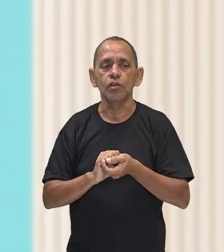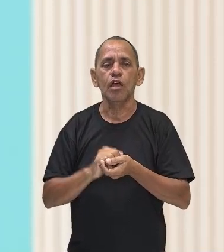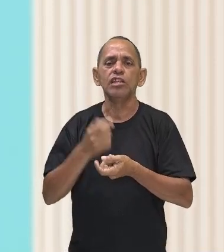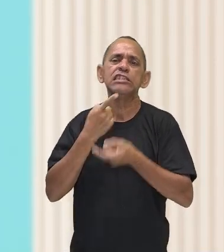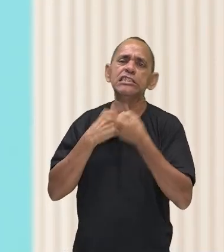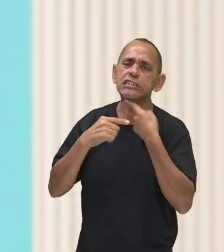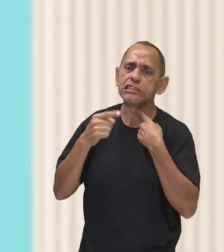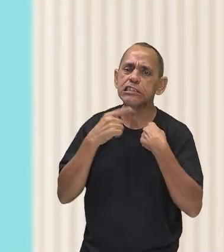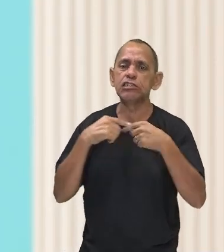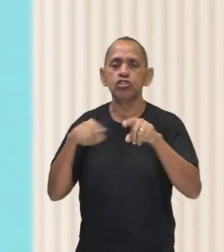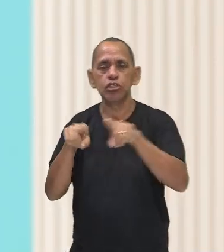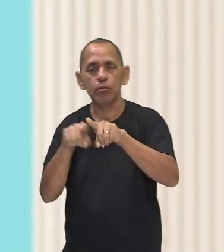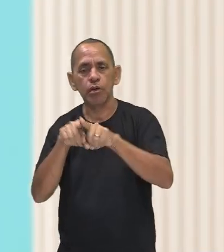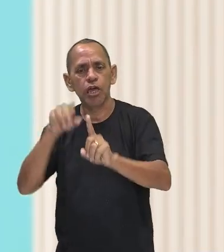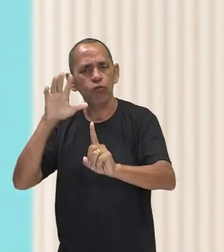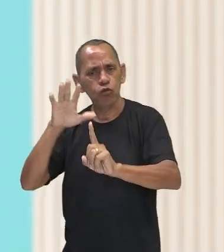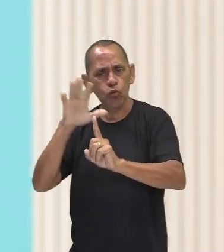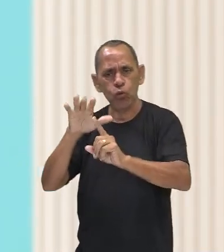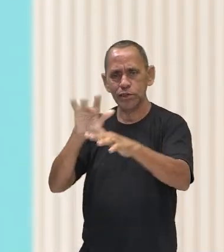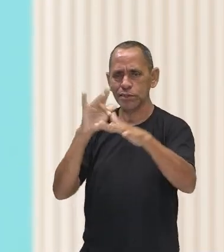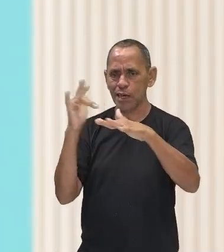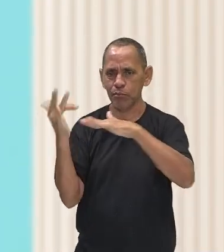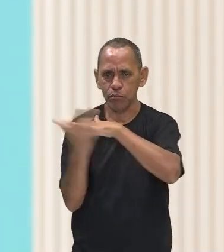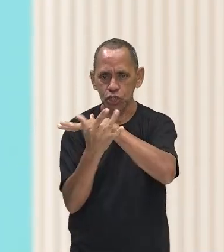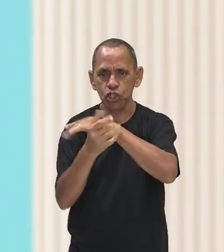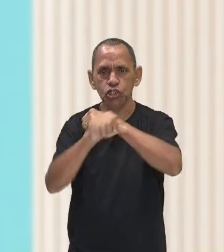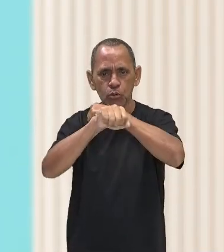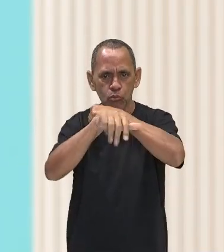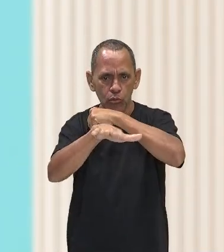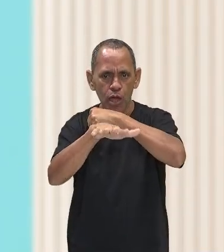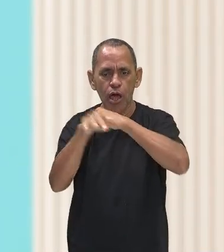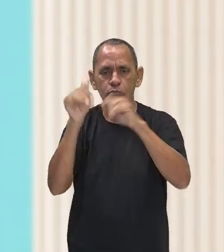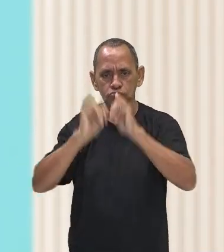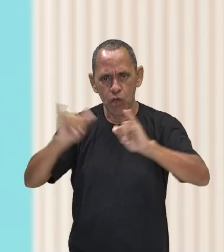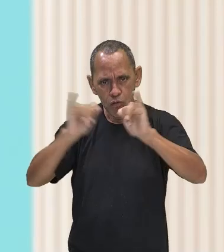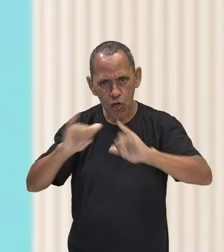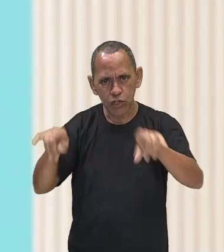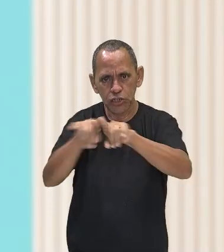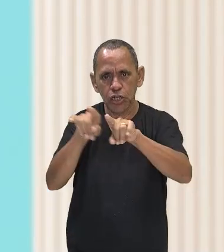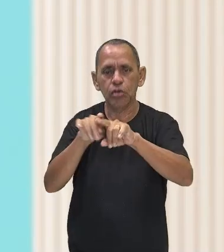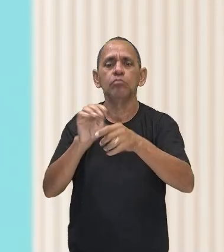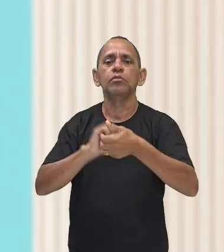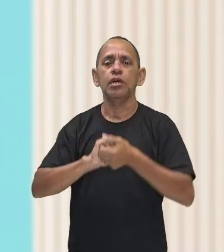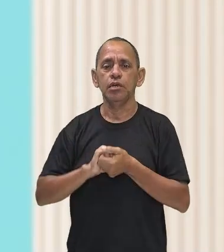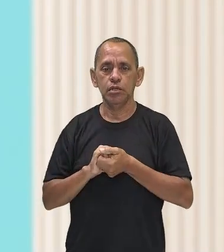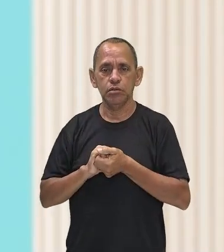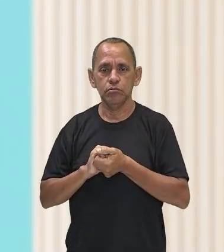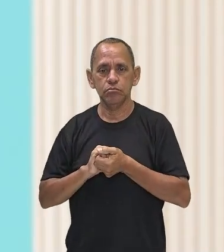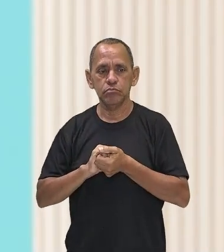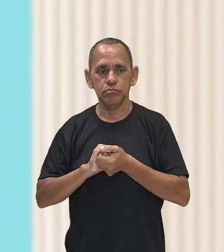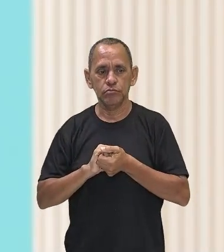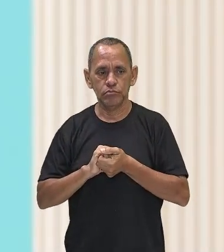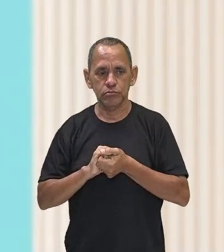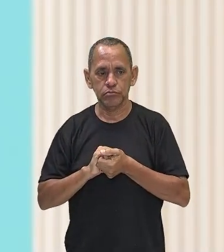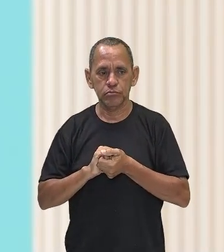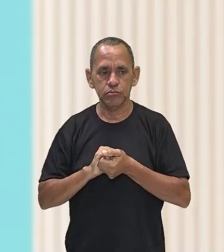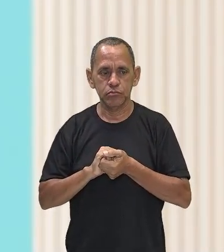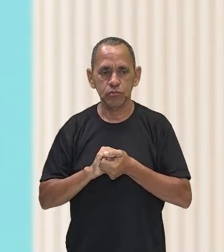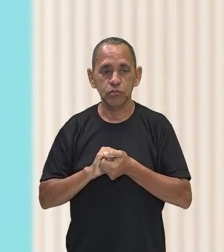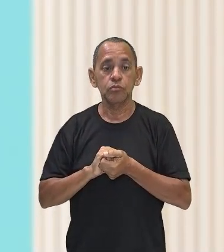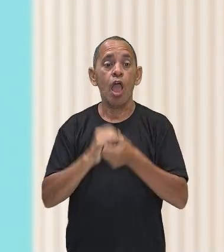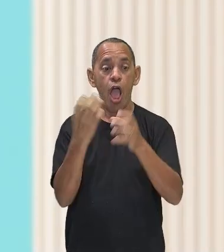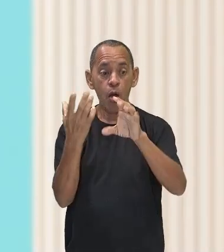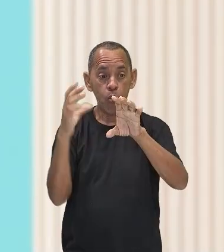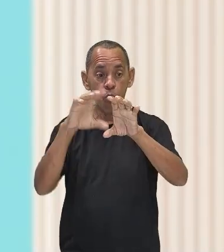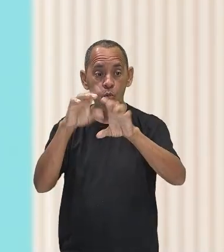devido à influência da da mídia da Publicidade e da indústria do entretenimento a bunda principalmente